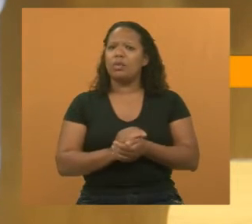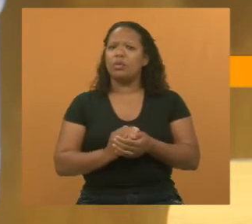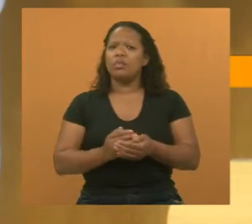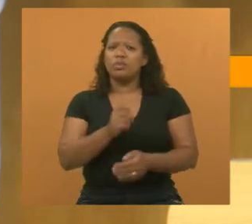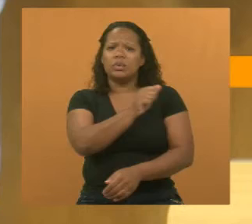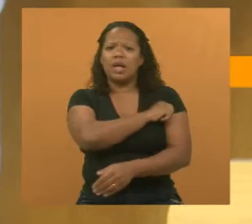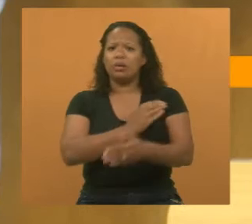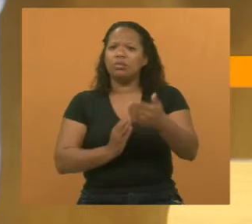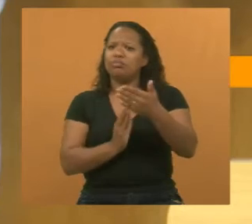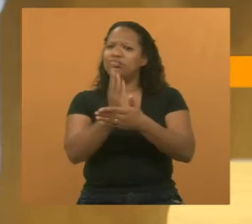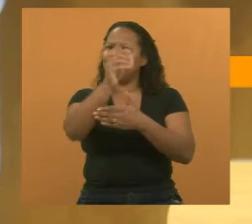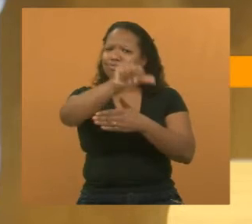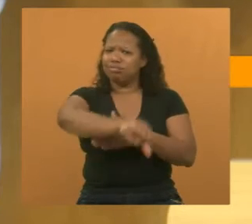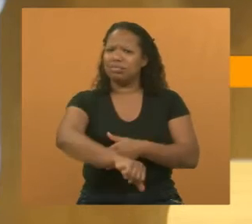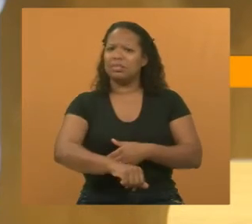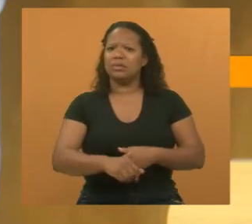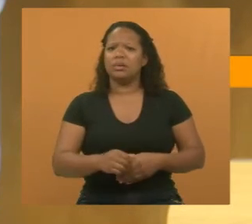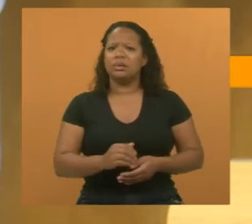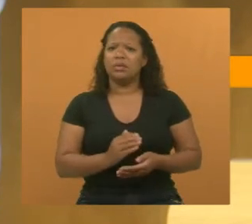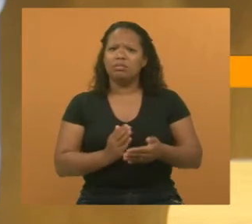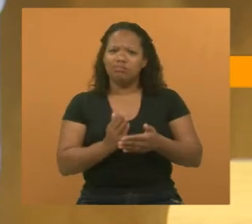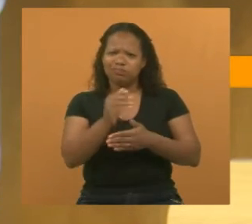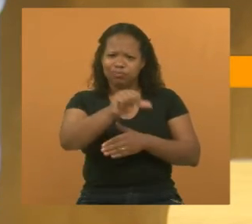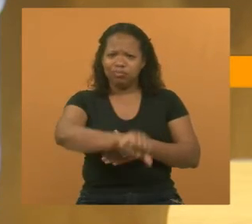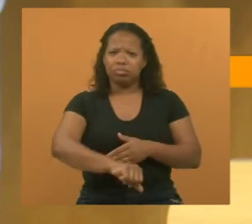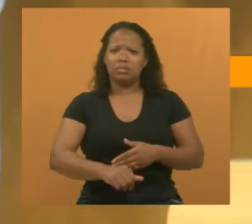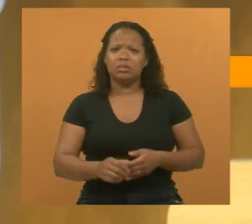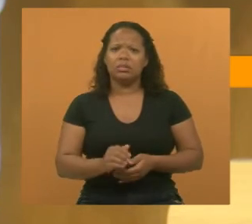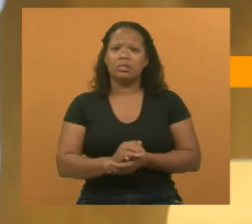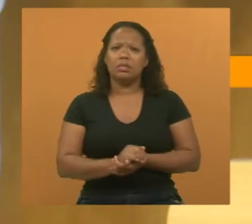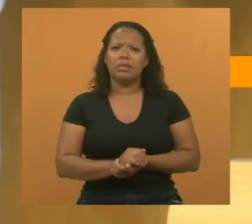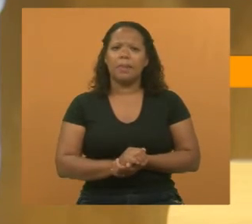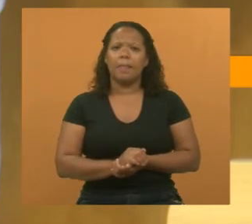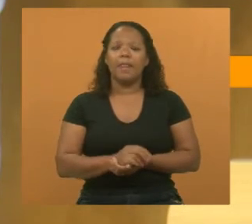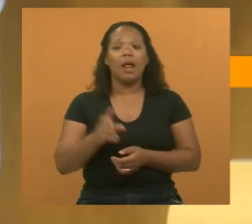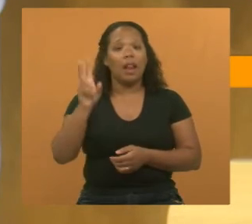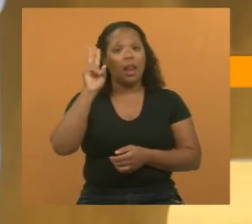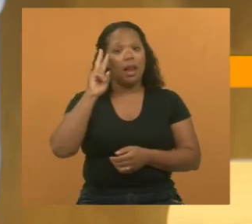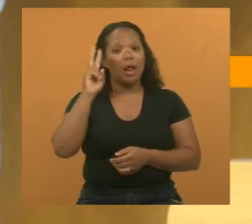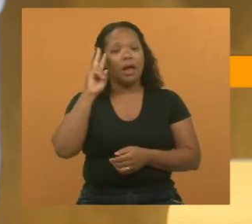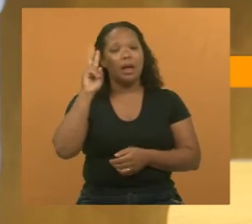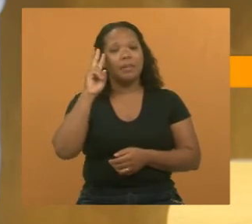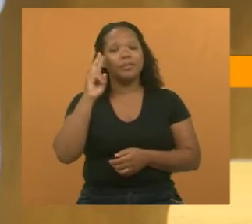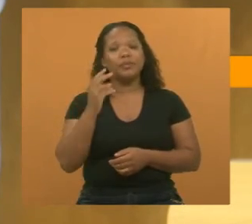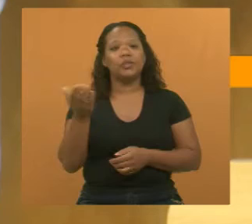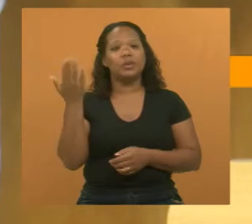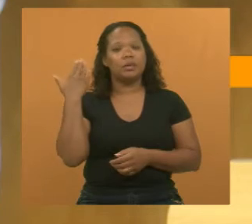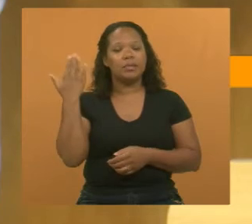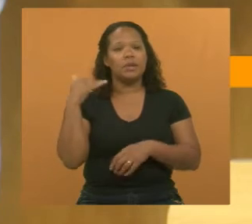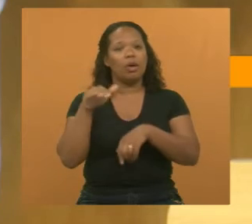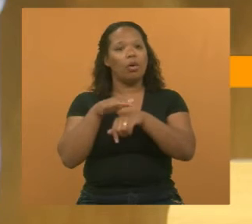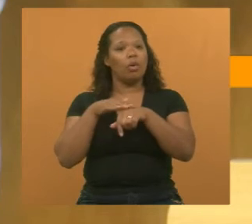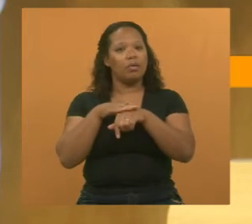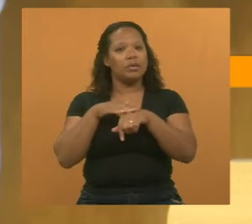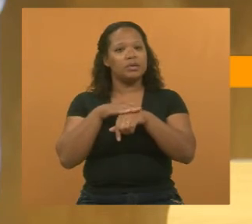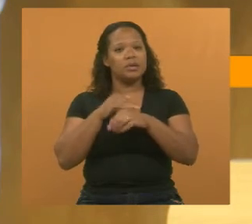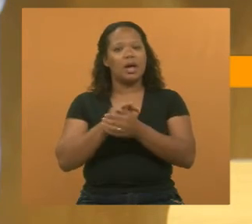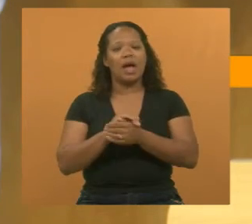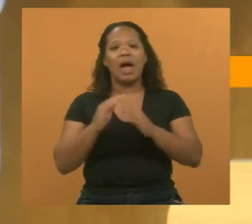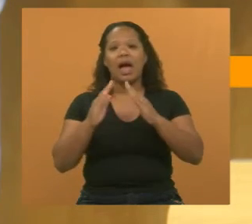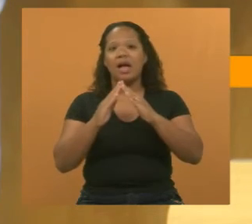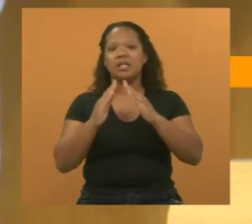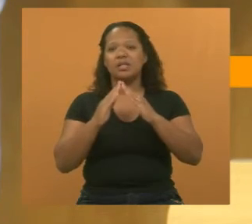reprovados. A gente lembrava, numa conversa que tive há poucos dias, que, na verdade, as